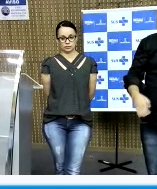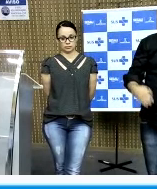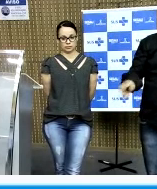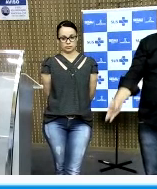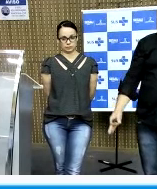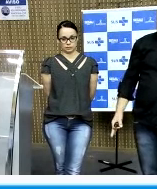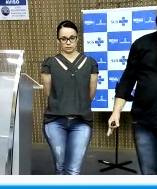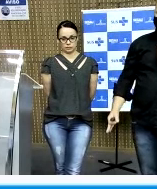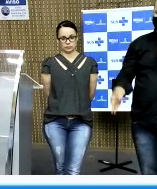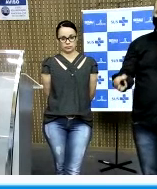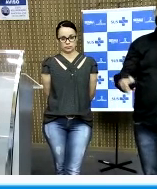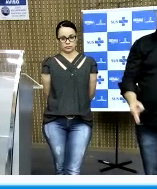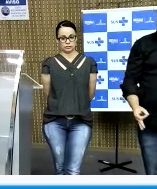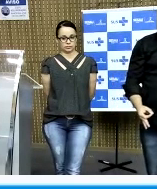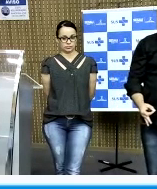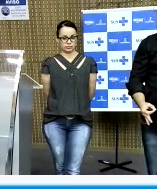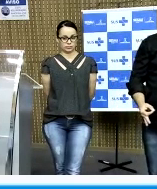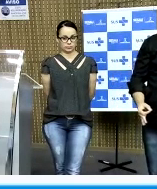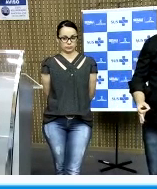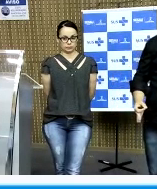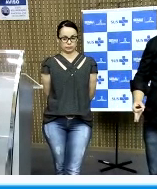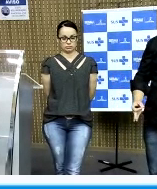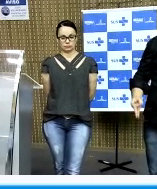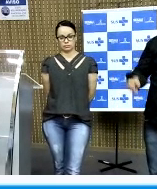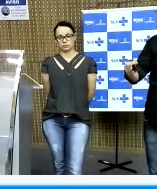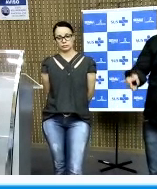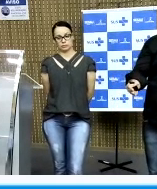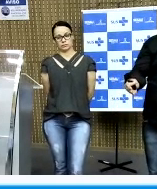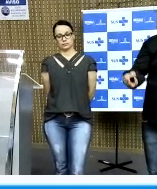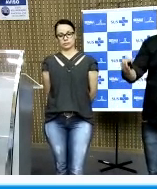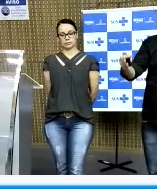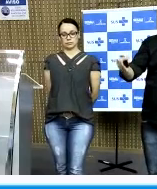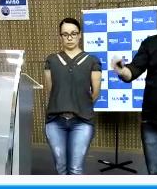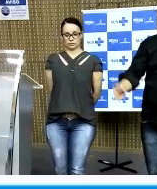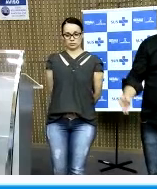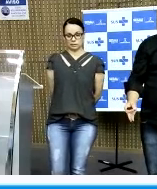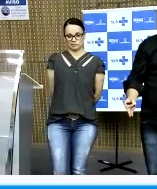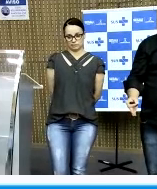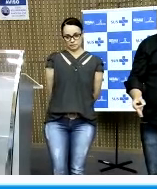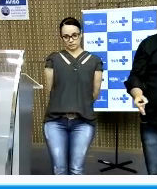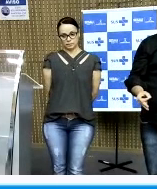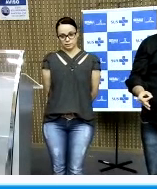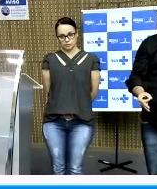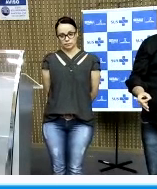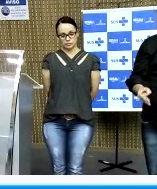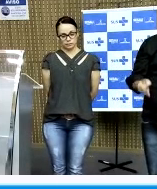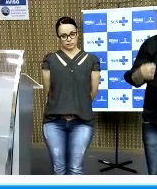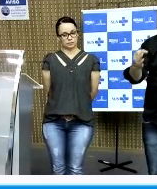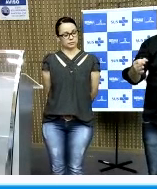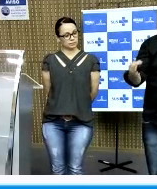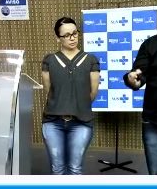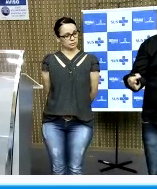nossa população de 329, ficou em 0% em 2020 e 0,2% em 2021. Tem